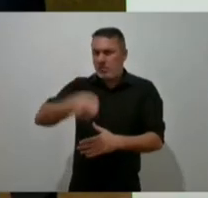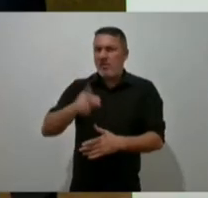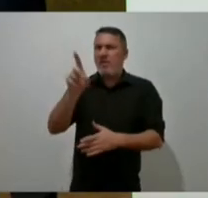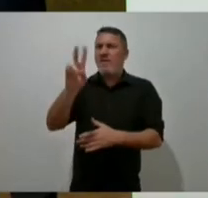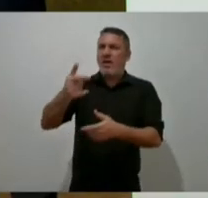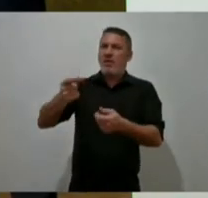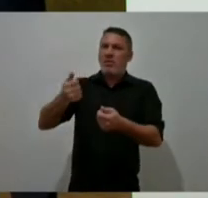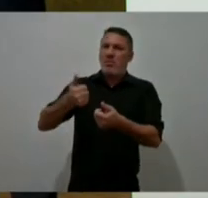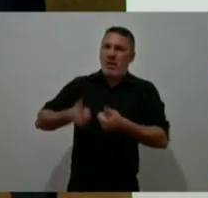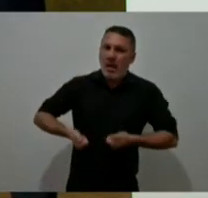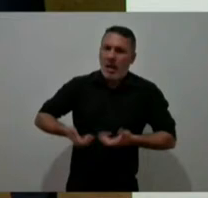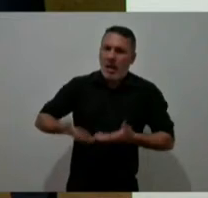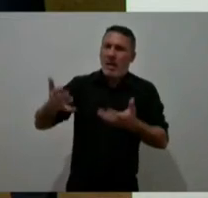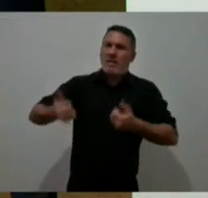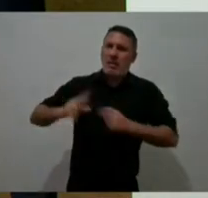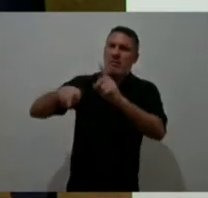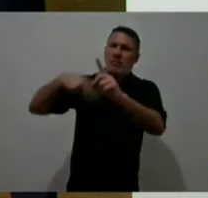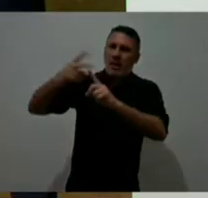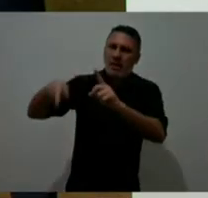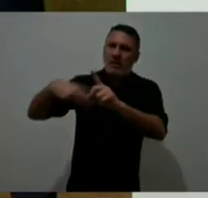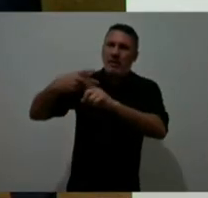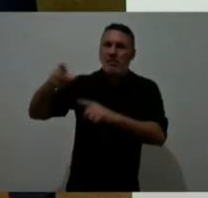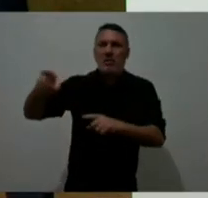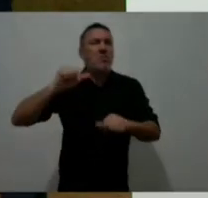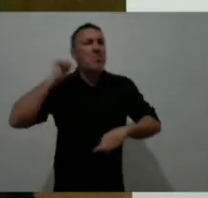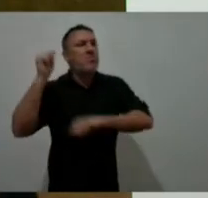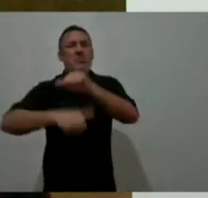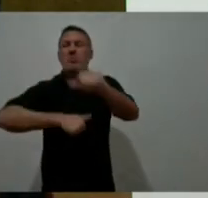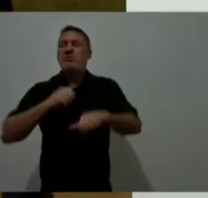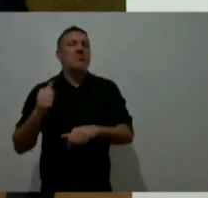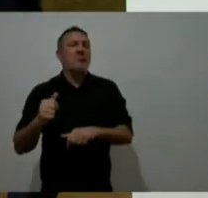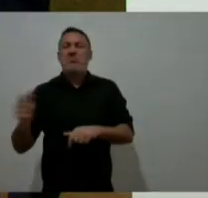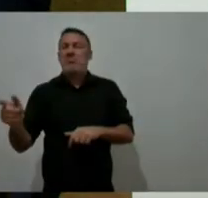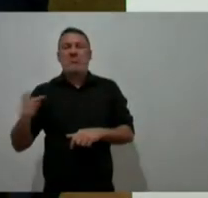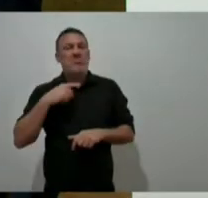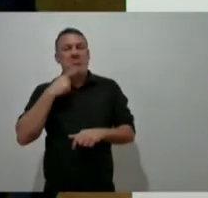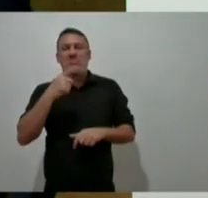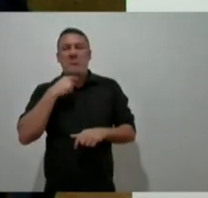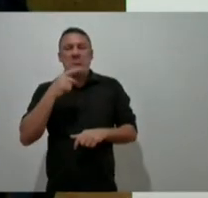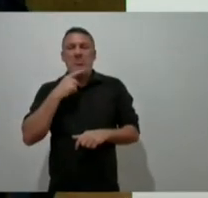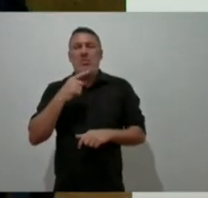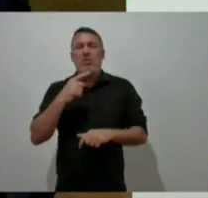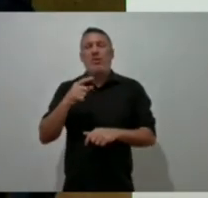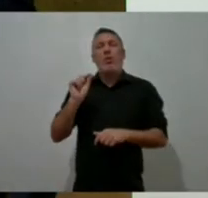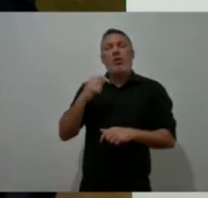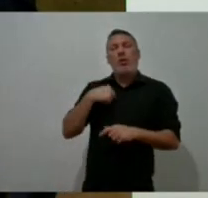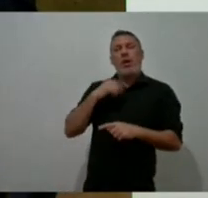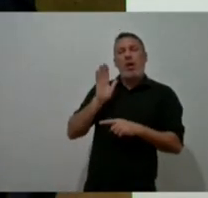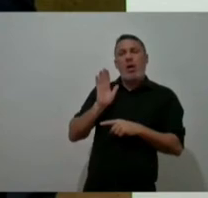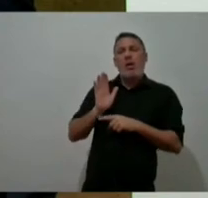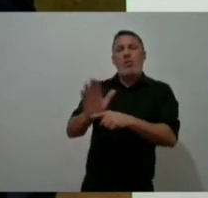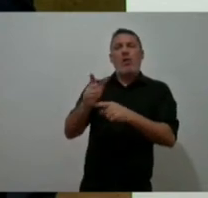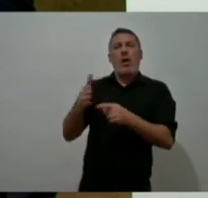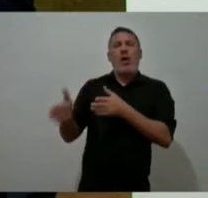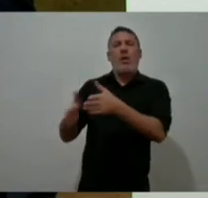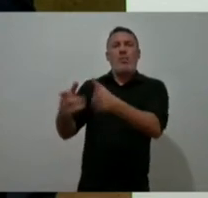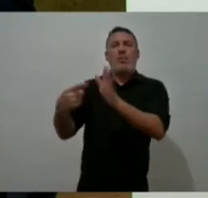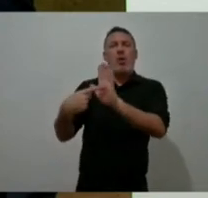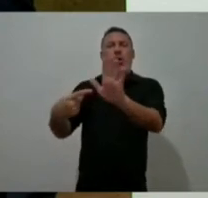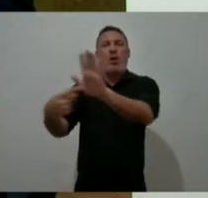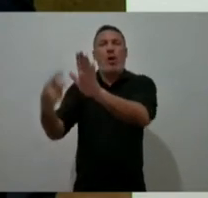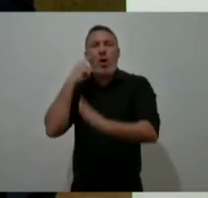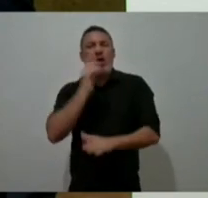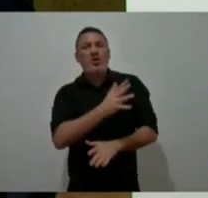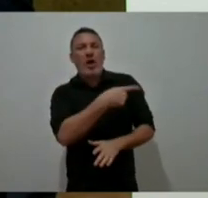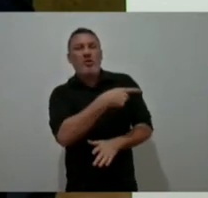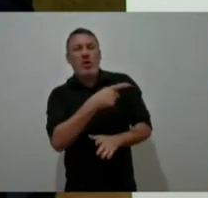para elas e ela não vai se converter, vamos dizer assim, você pode dar fluidez para aquilo que já existe. Né? Quando a BlackRock,